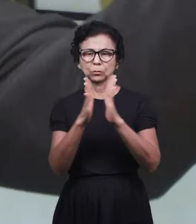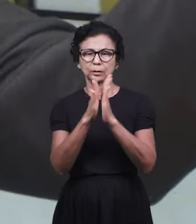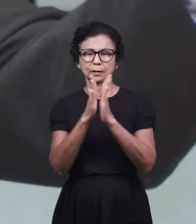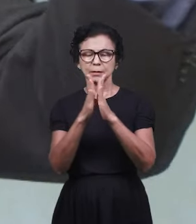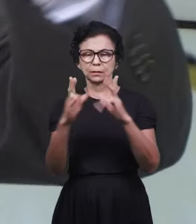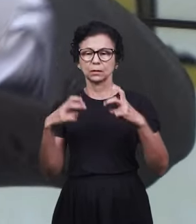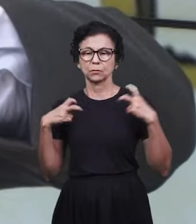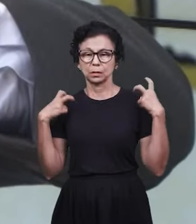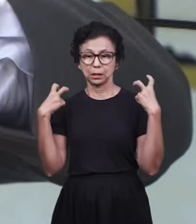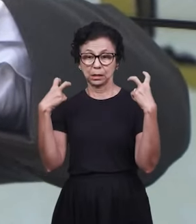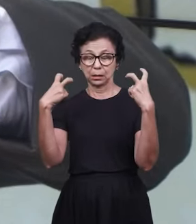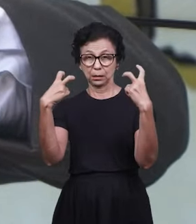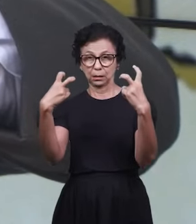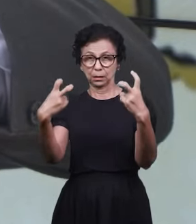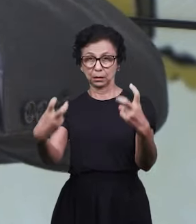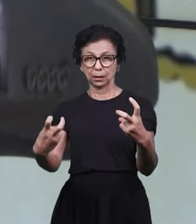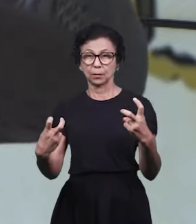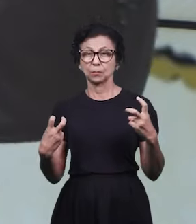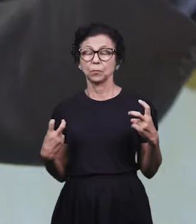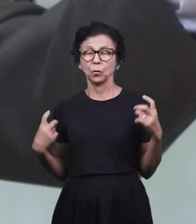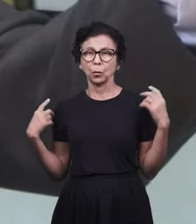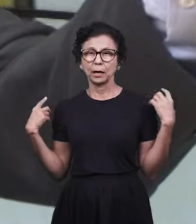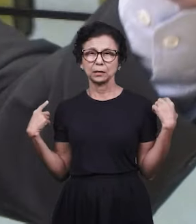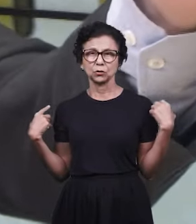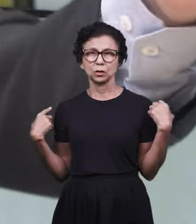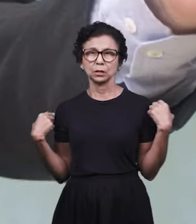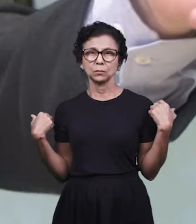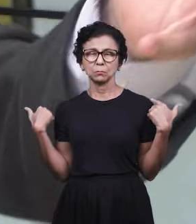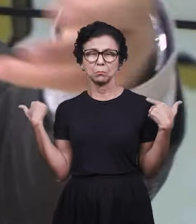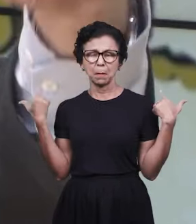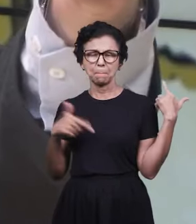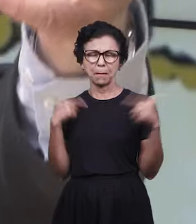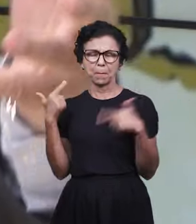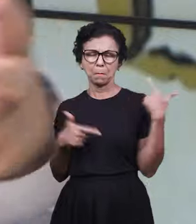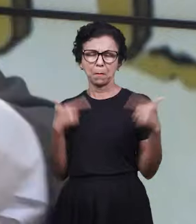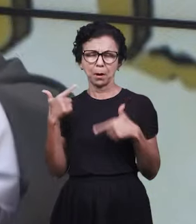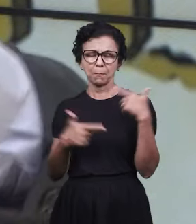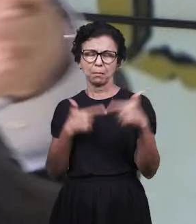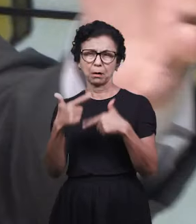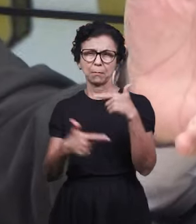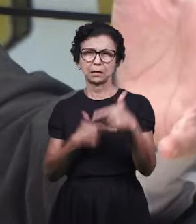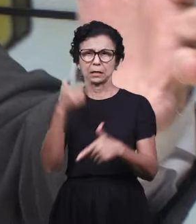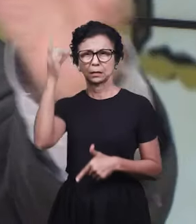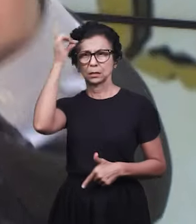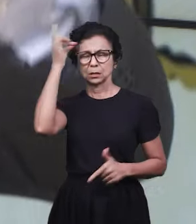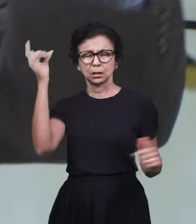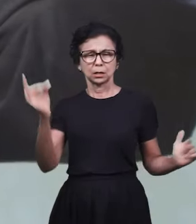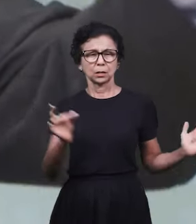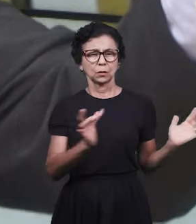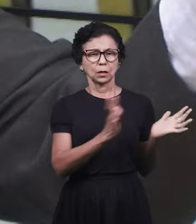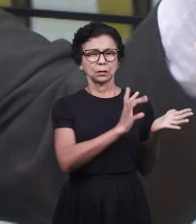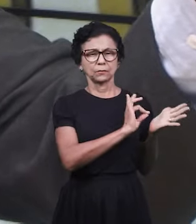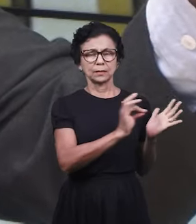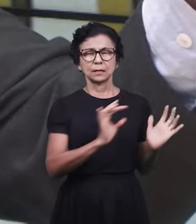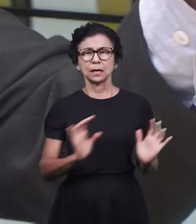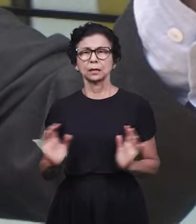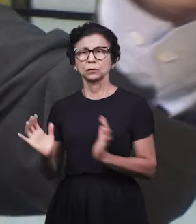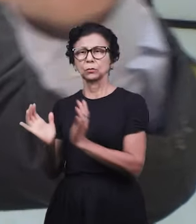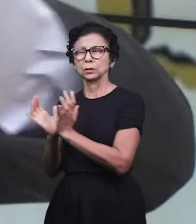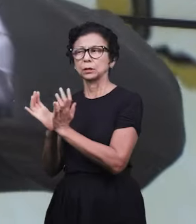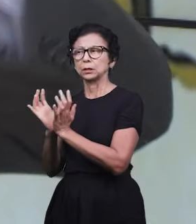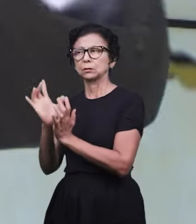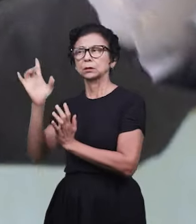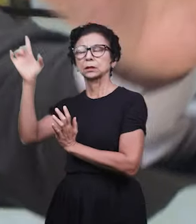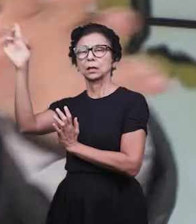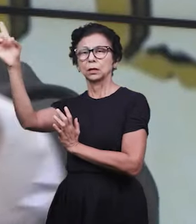entre daqueles que eram do Senhor e dos que não eram, né? E até você deu discernimento que enquanto nós estamos aqui, Deus está trabalhando a nosso favor, né?